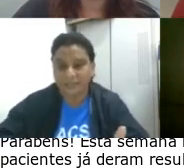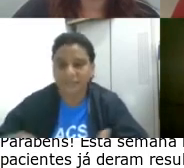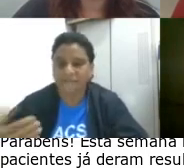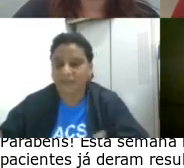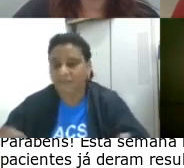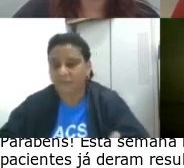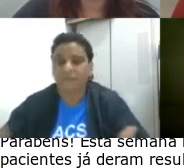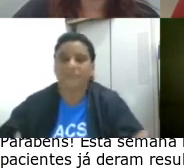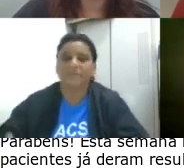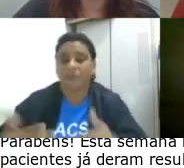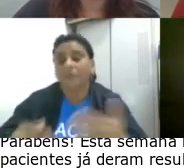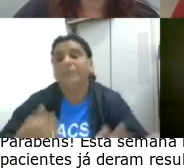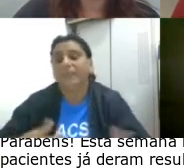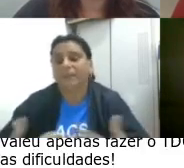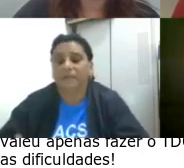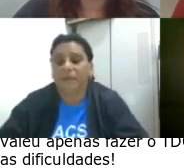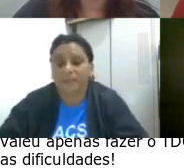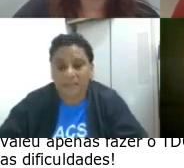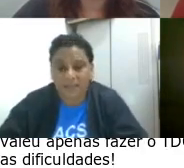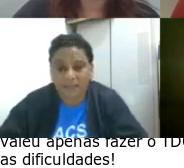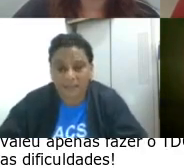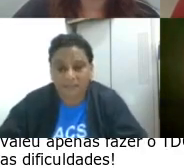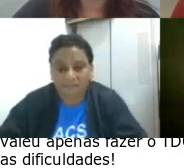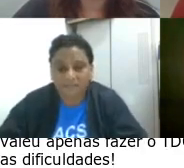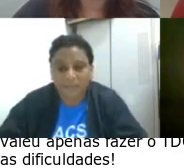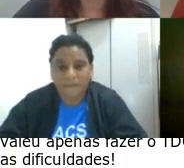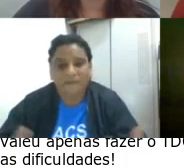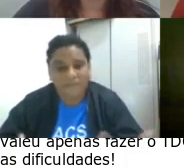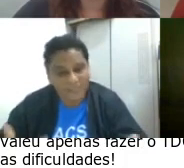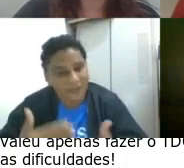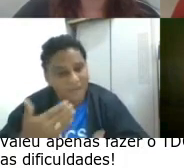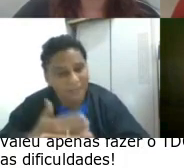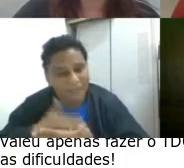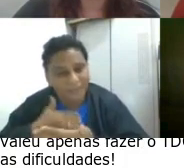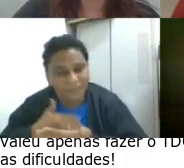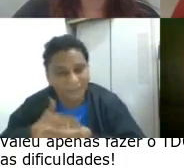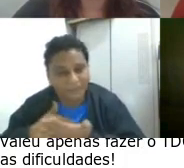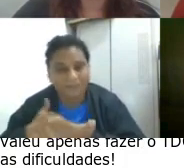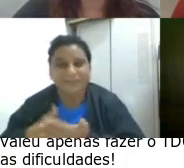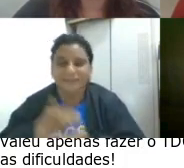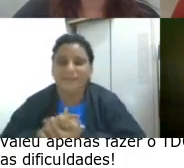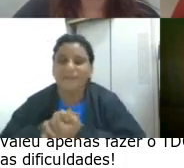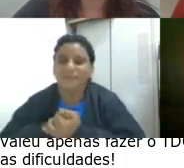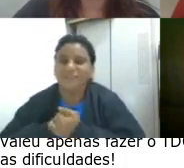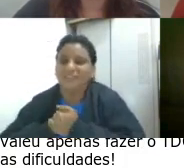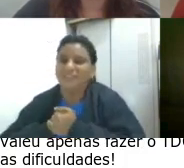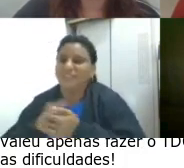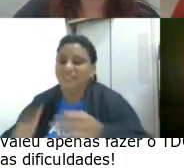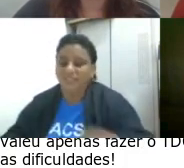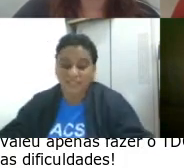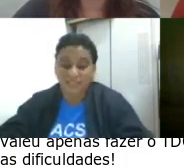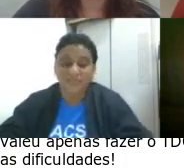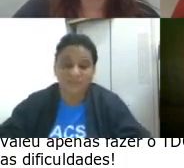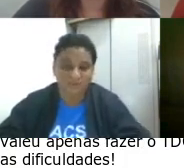né e falava com outra pessoa eu pedia pra dar uma olhadinha na cartela pra ver se realmente batia né com os dias